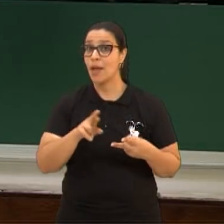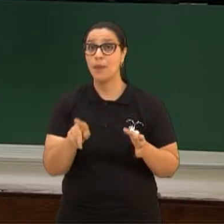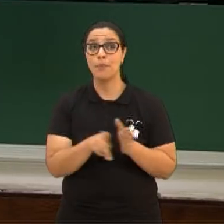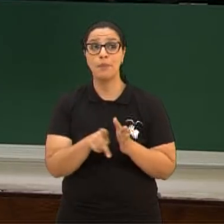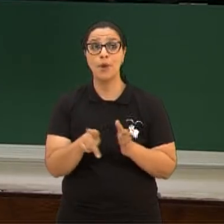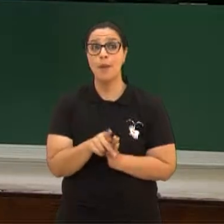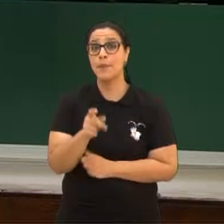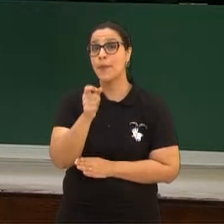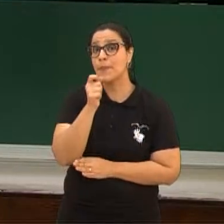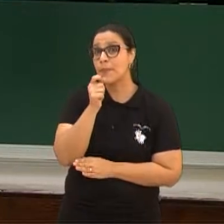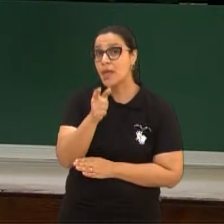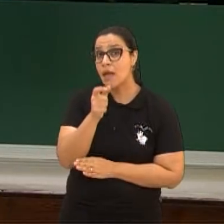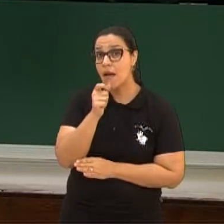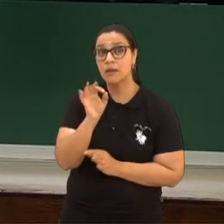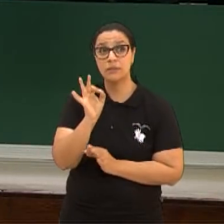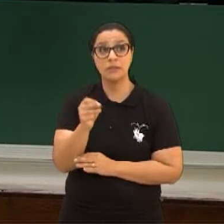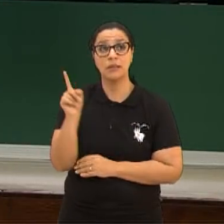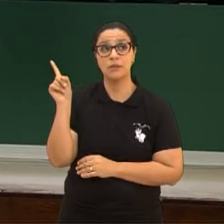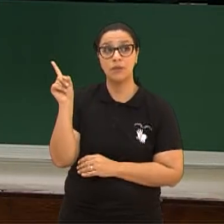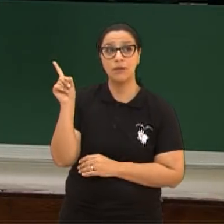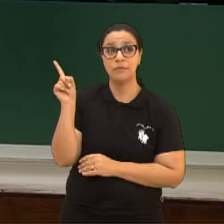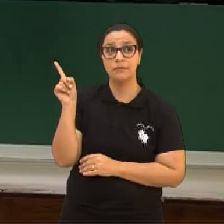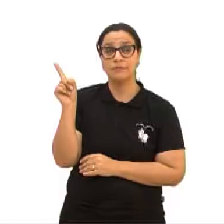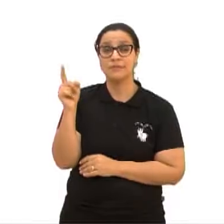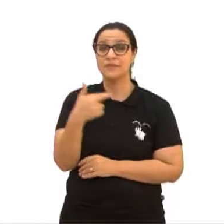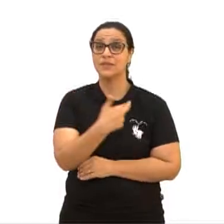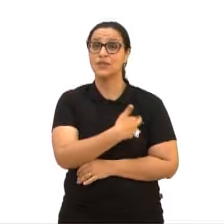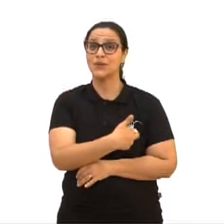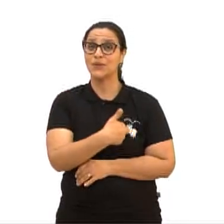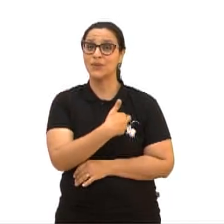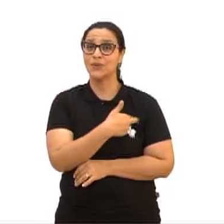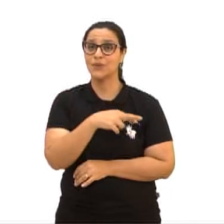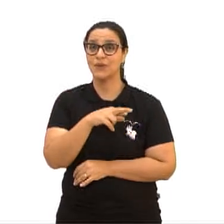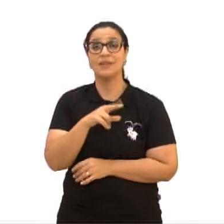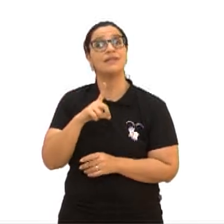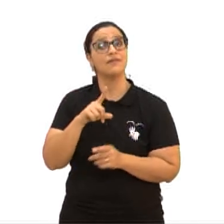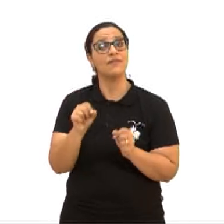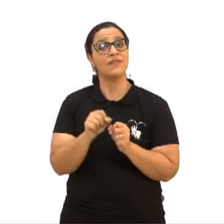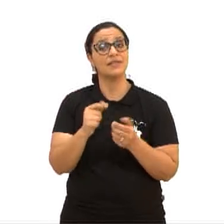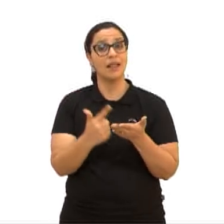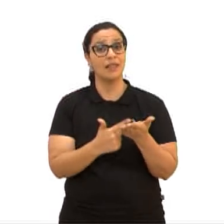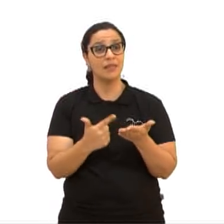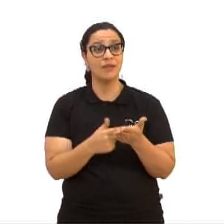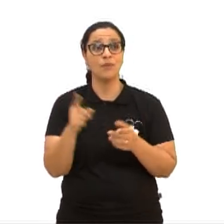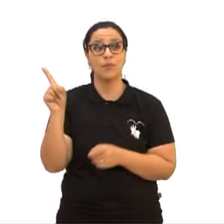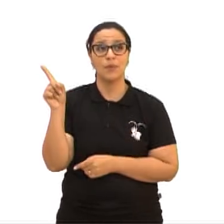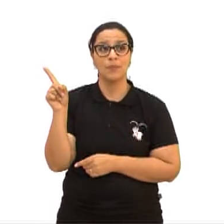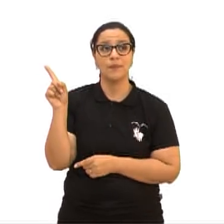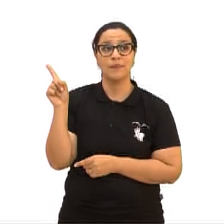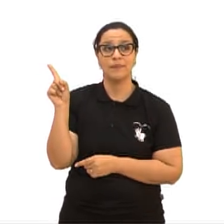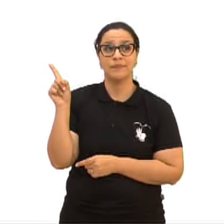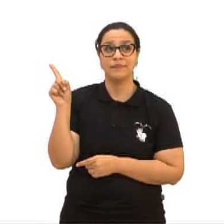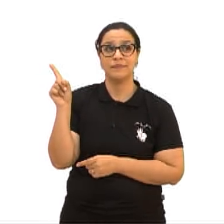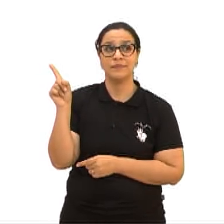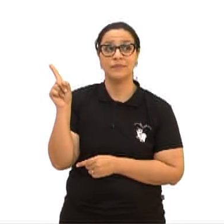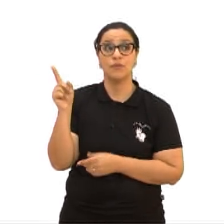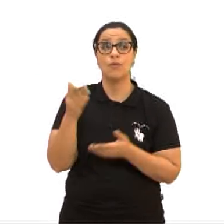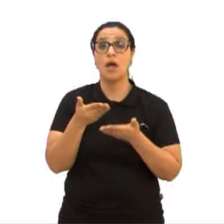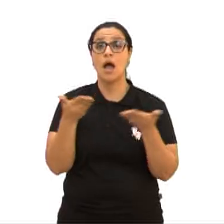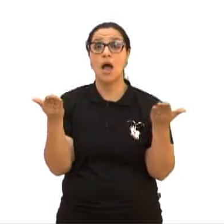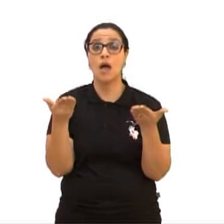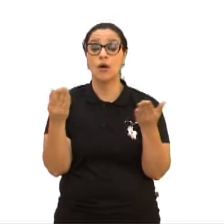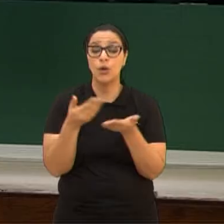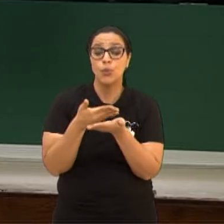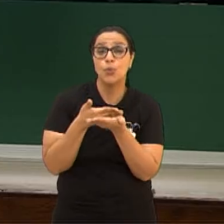um comediante. Então, ele quer ser um romancista. Olha lá, I'm starting, eu